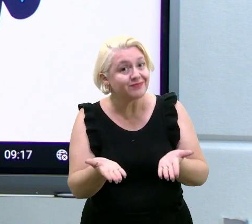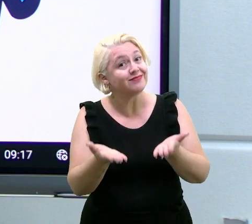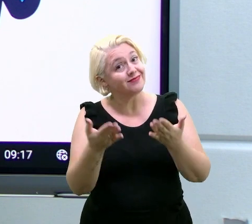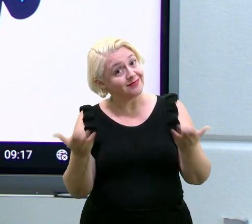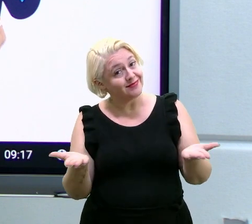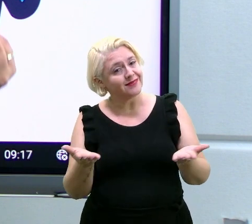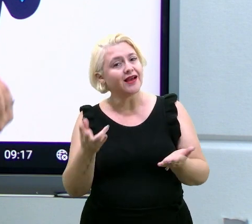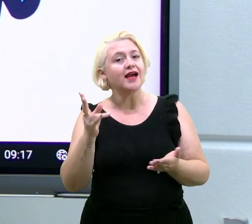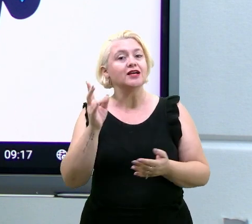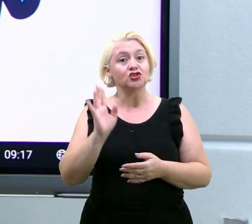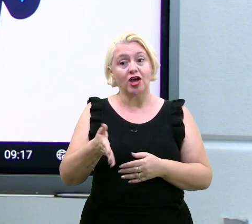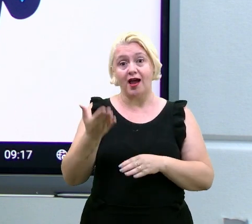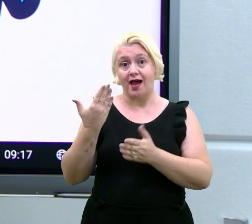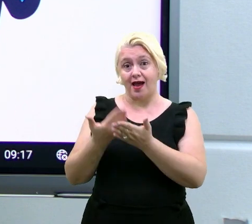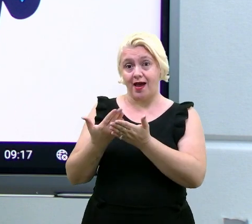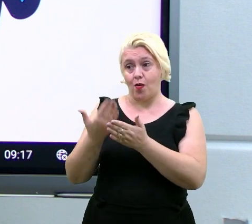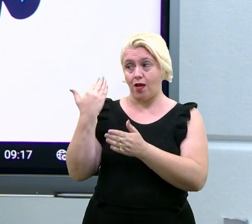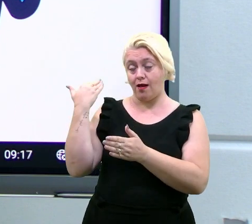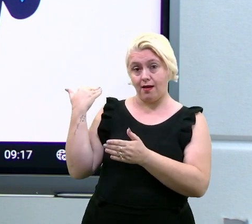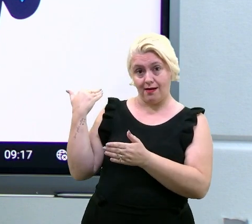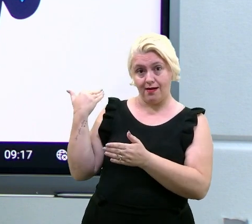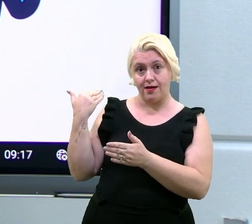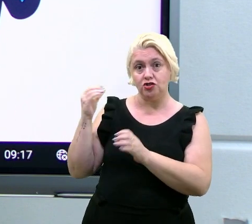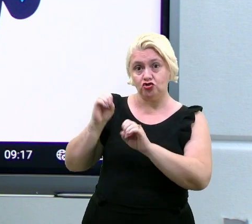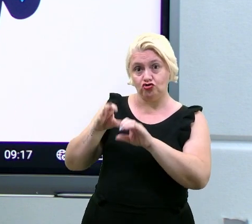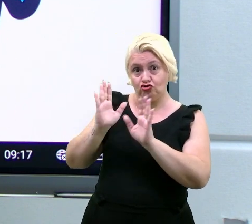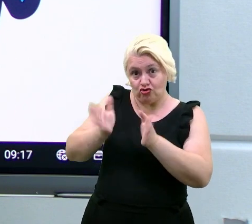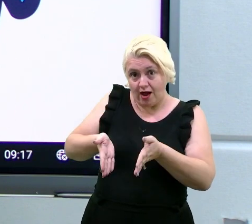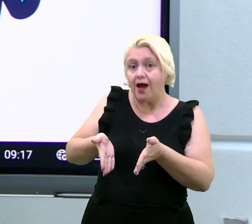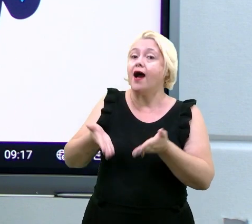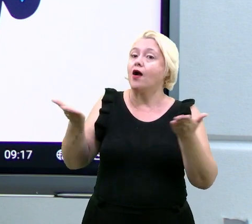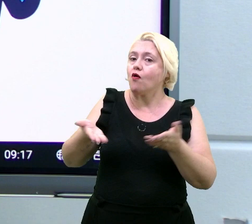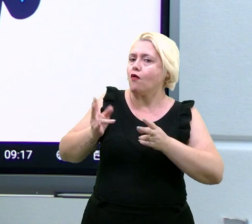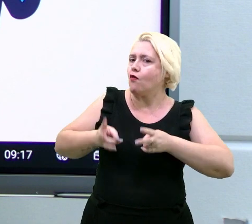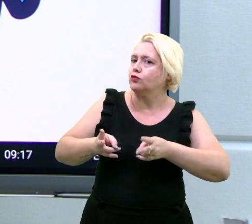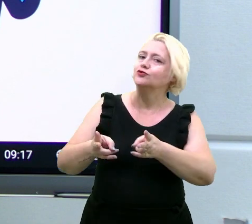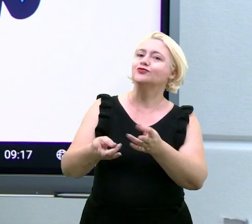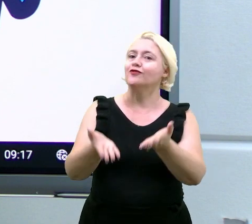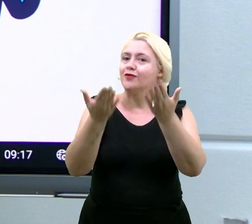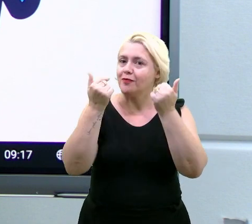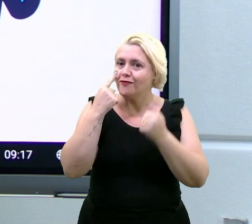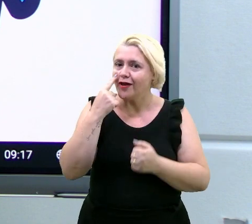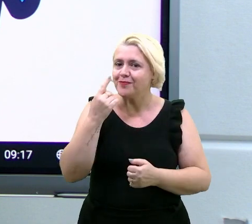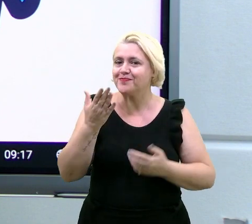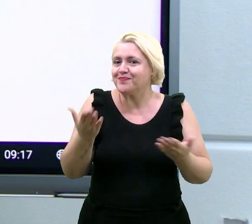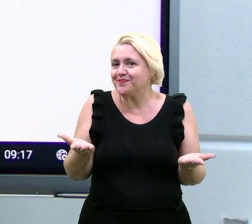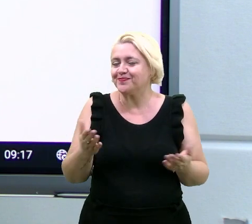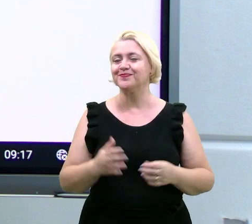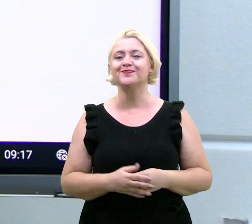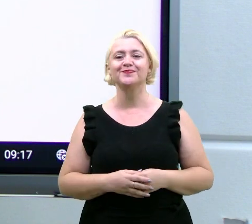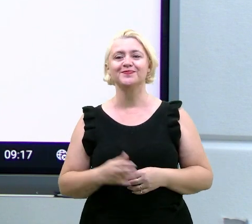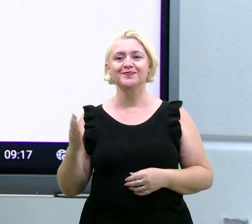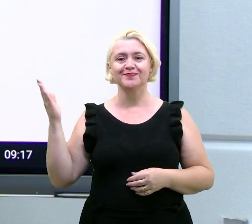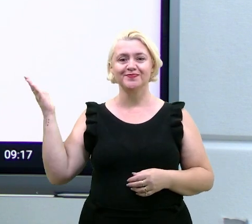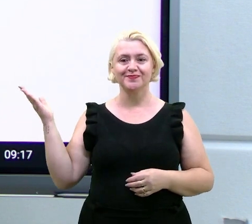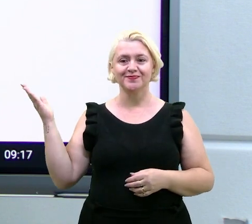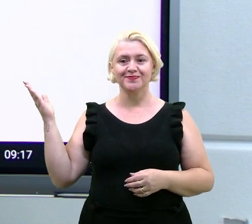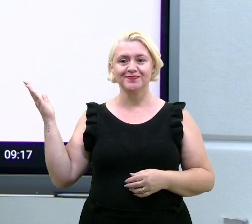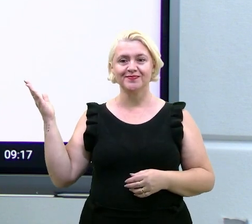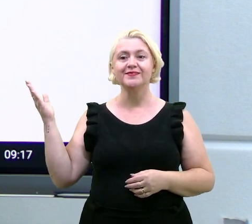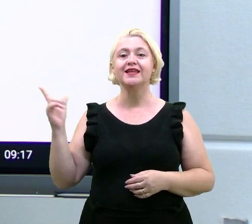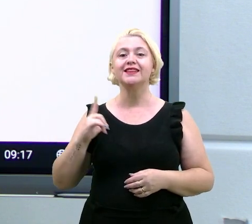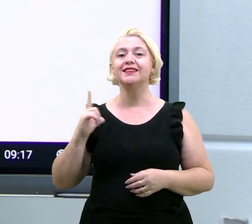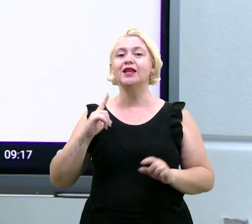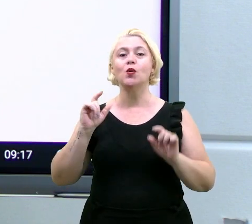lembrou o que a gente estava fazendo na última aula pois bem vamos dar continuidade Vamos lá nós temos